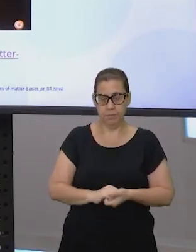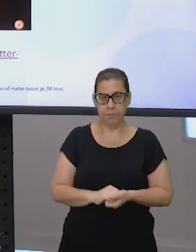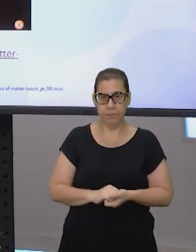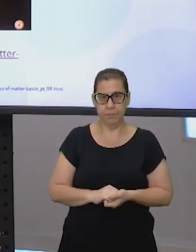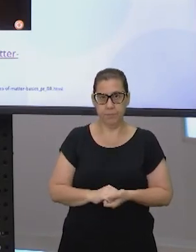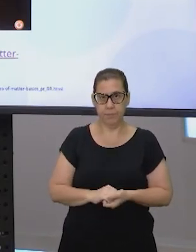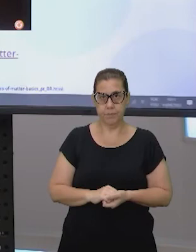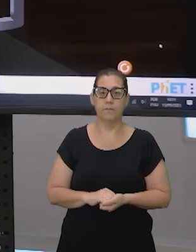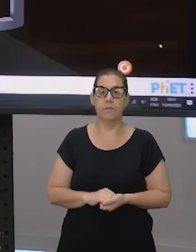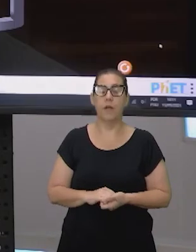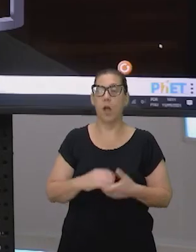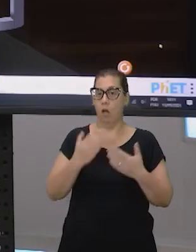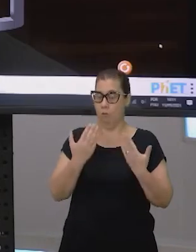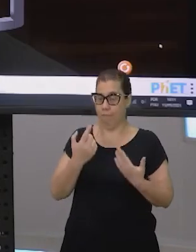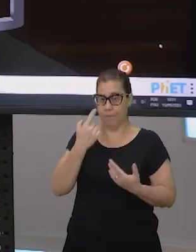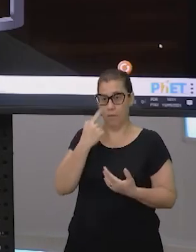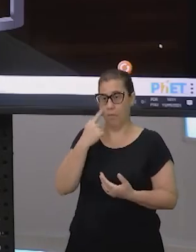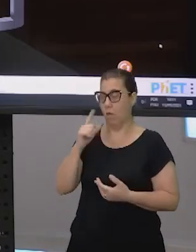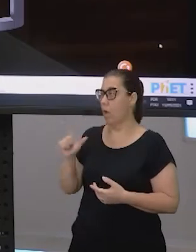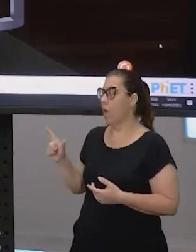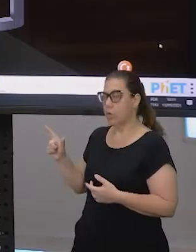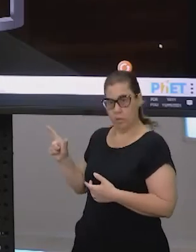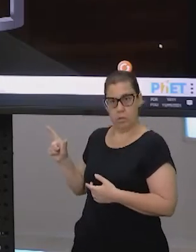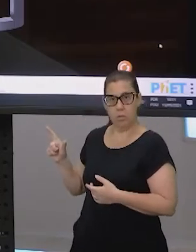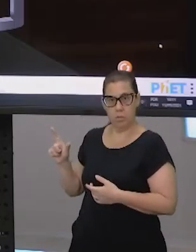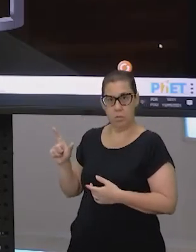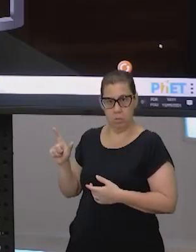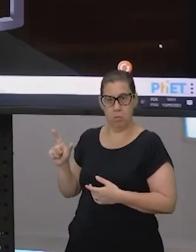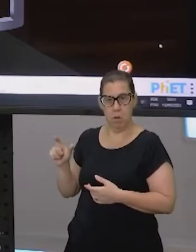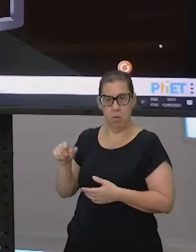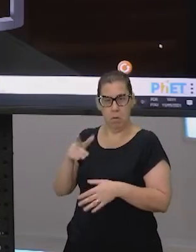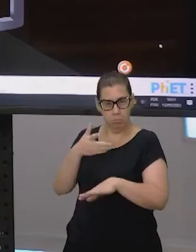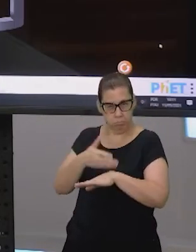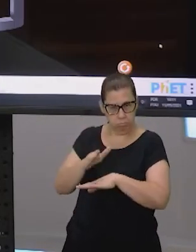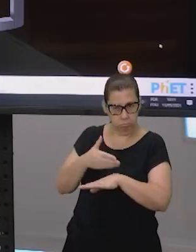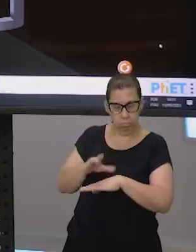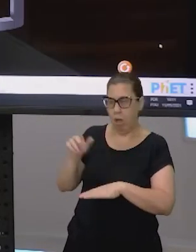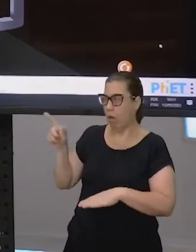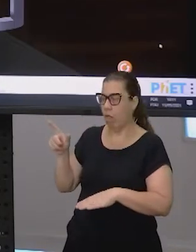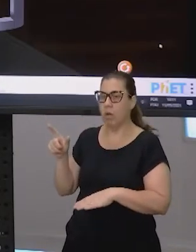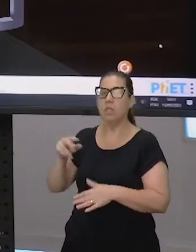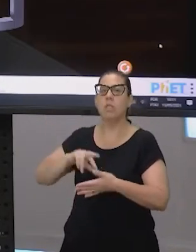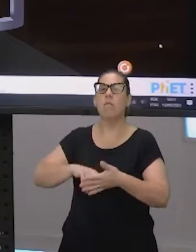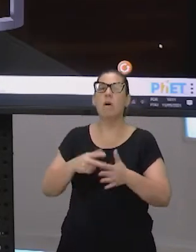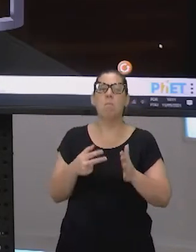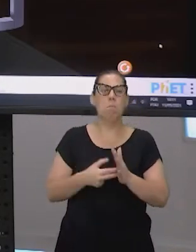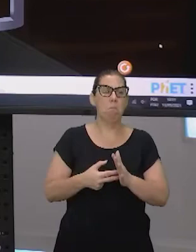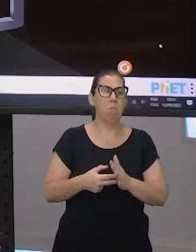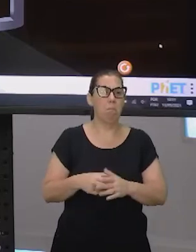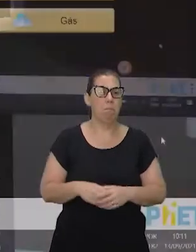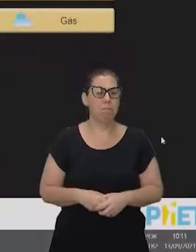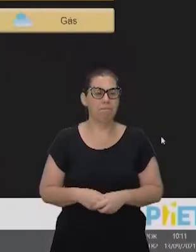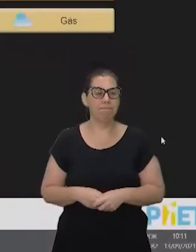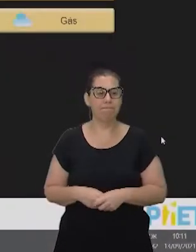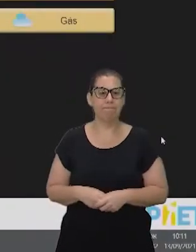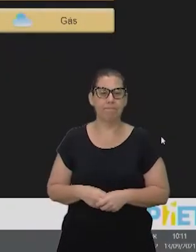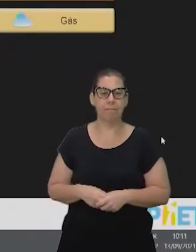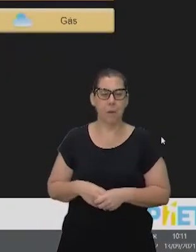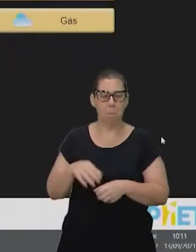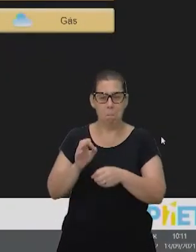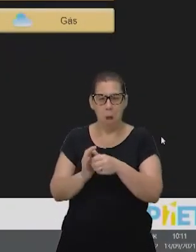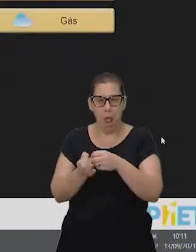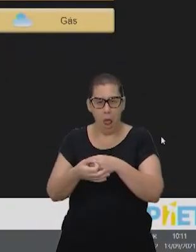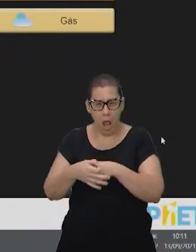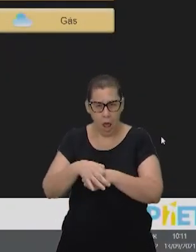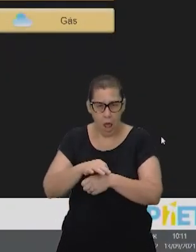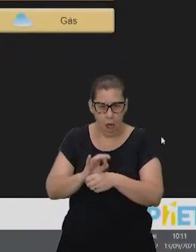fazer o seguinte. Aqui tem um simulador que representa aqui algumas moléculas, né? Partes pequenininhas, a gente